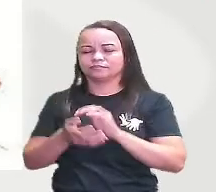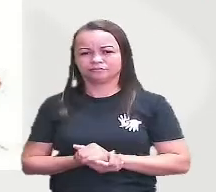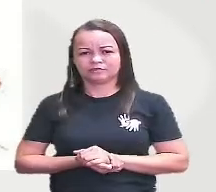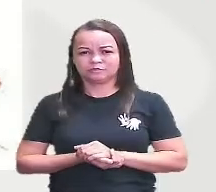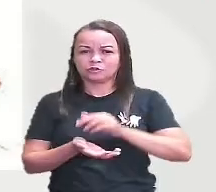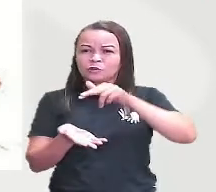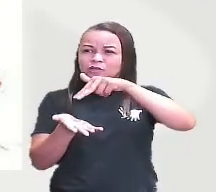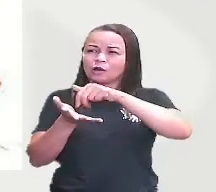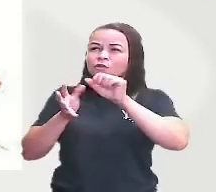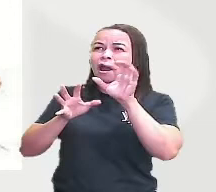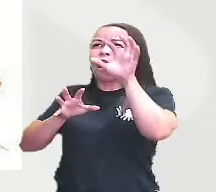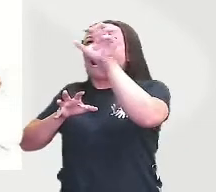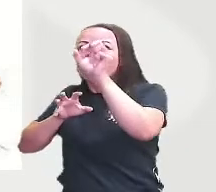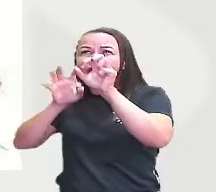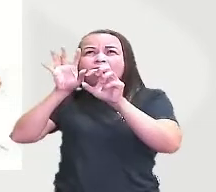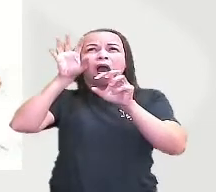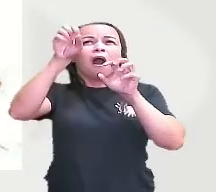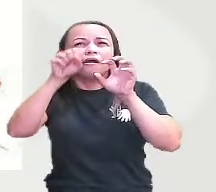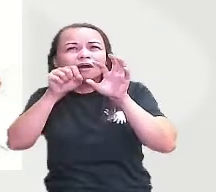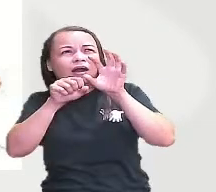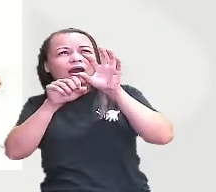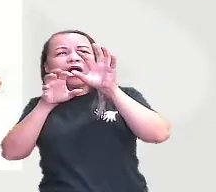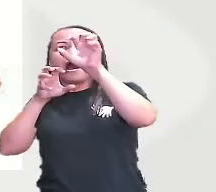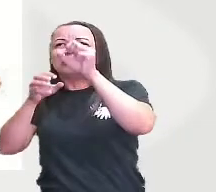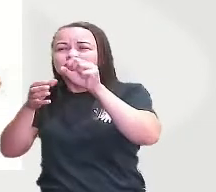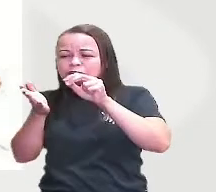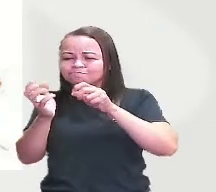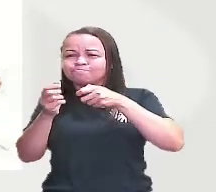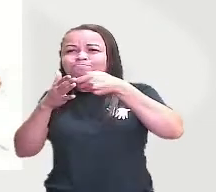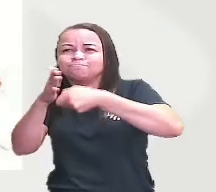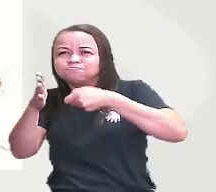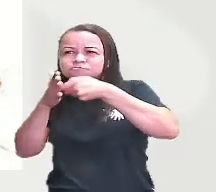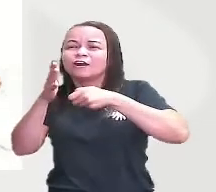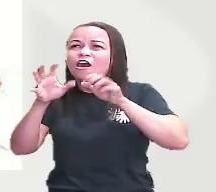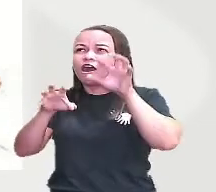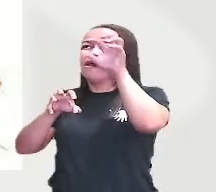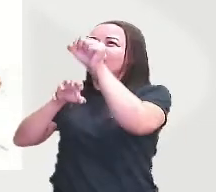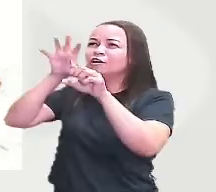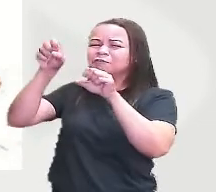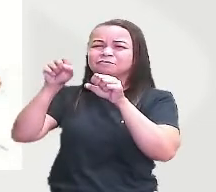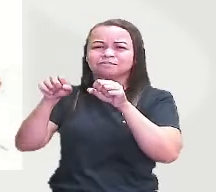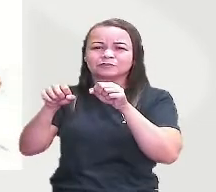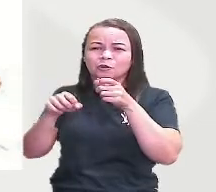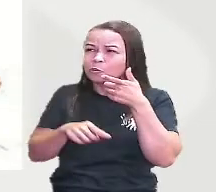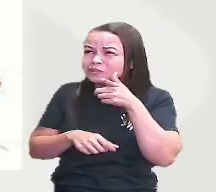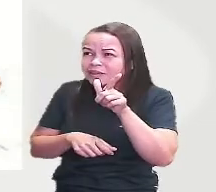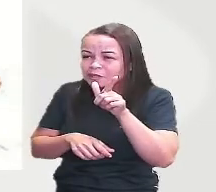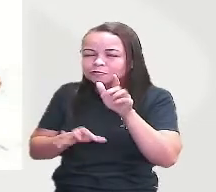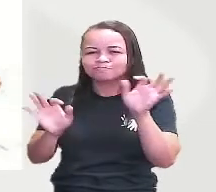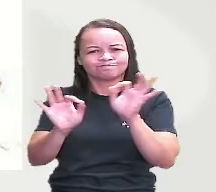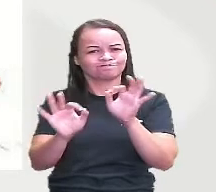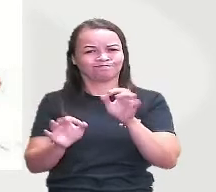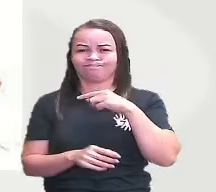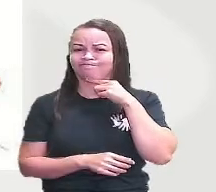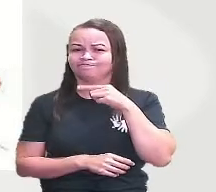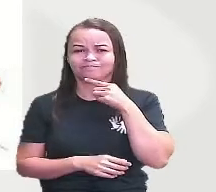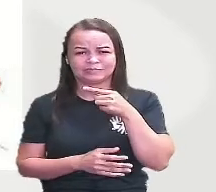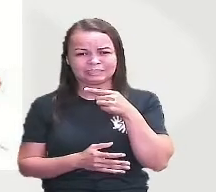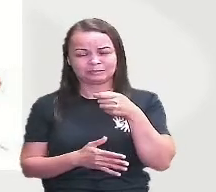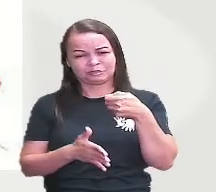muitos saltos, tentou subir na parreira, mas não conseguiu. Depois de muito